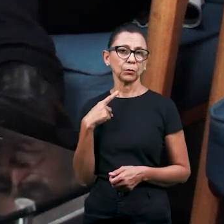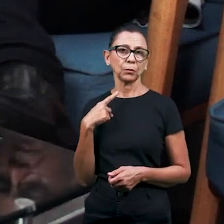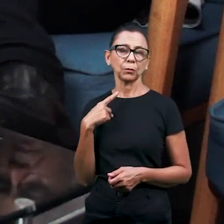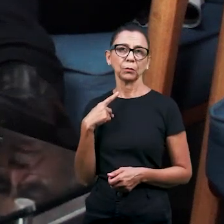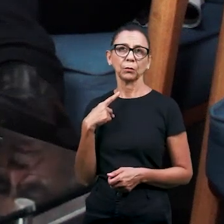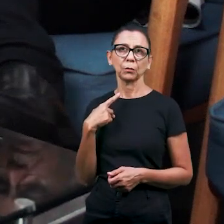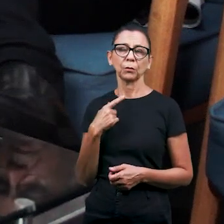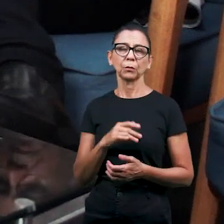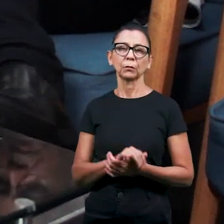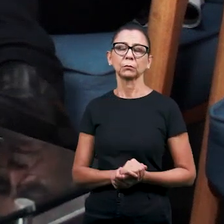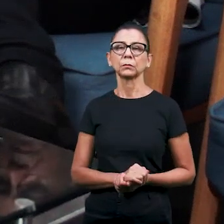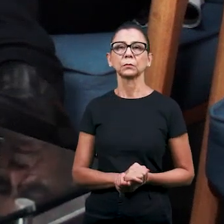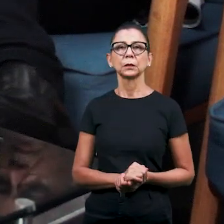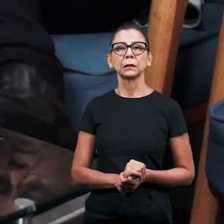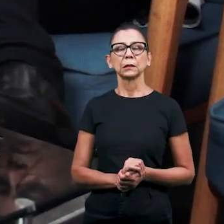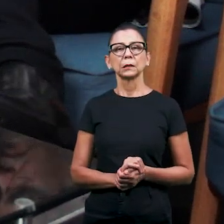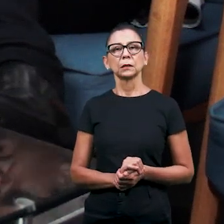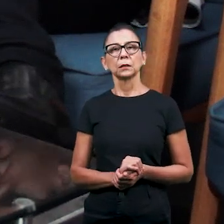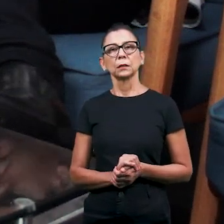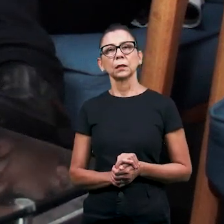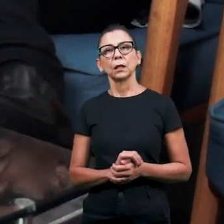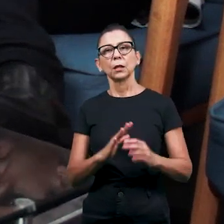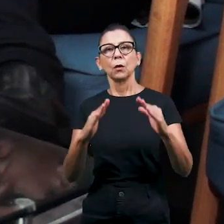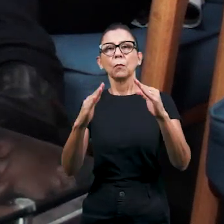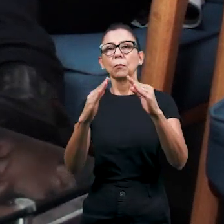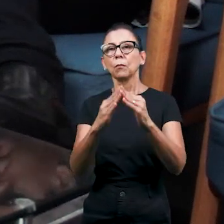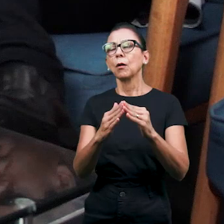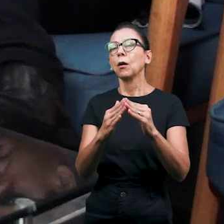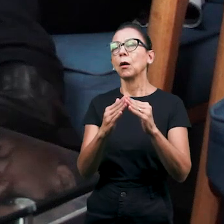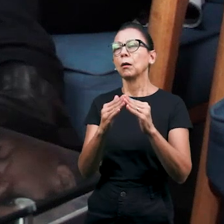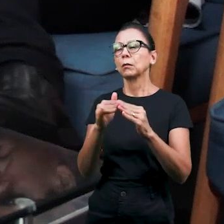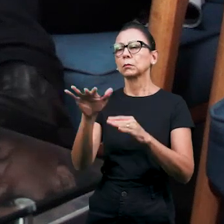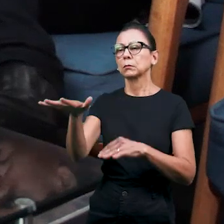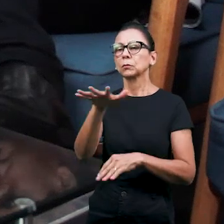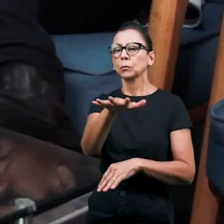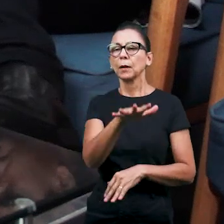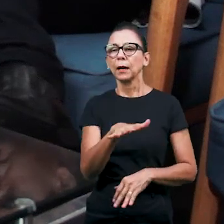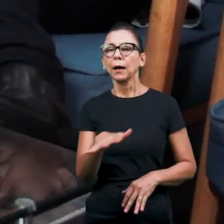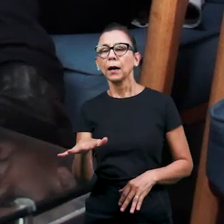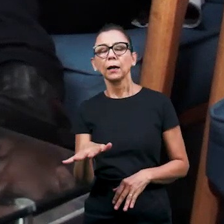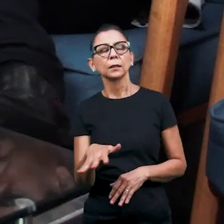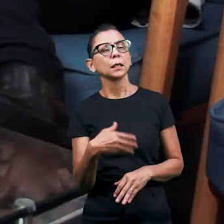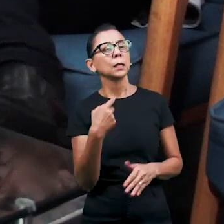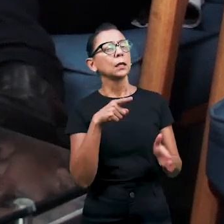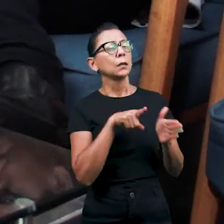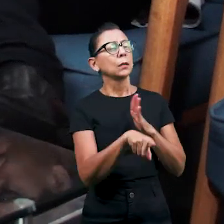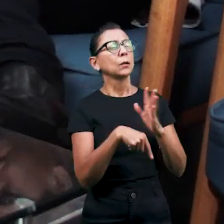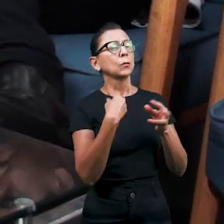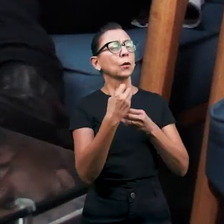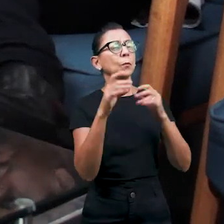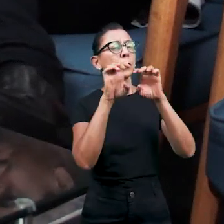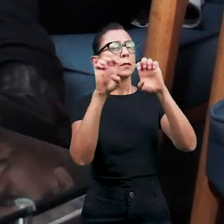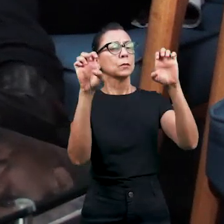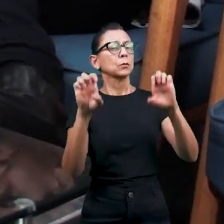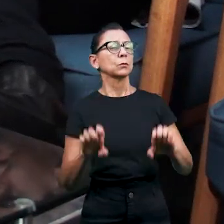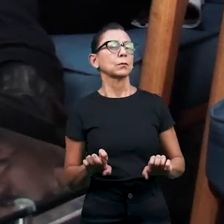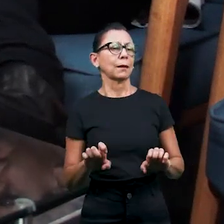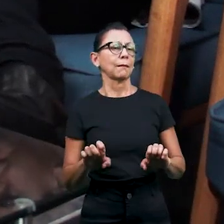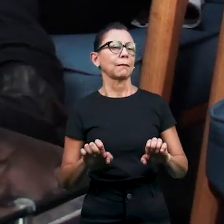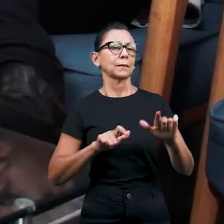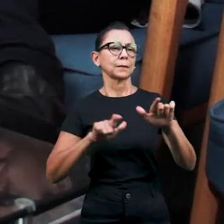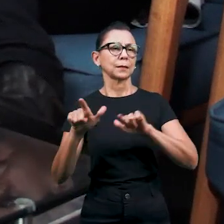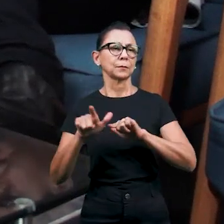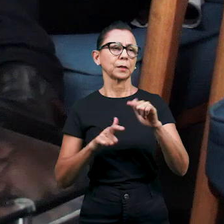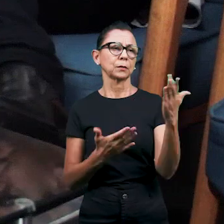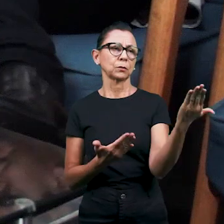pastor da área vai enviar 2 jovens, porque às vezes se enviar todos os jovens, já é a própria reunião, é difícil você organizar a reunião, mas você pode enviar 2, 3, aí